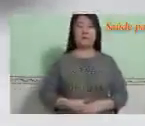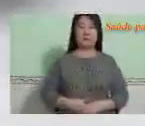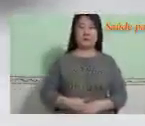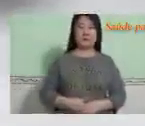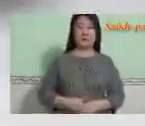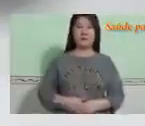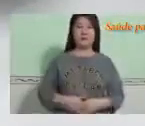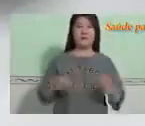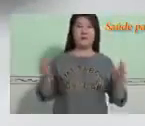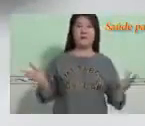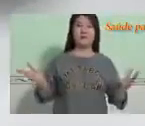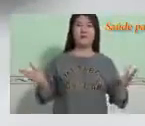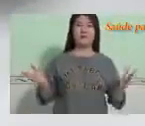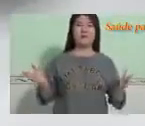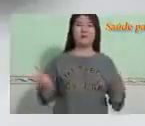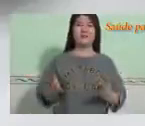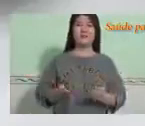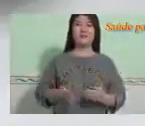Ao examinarem o tecido,